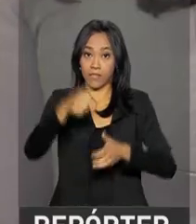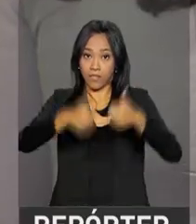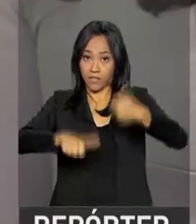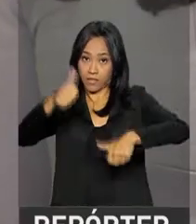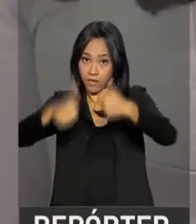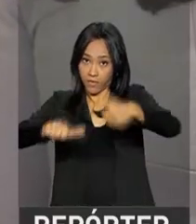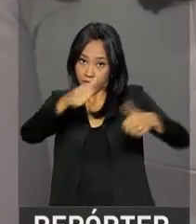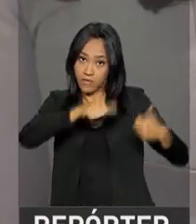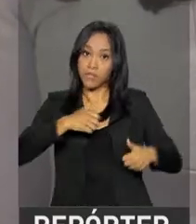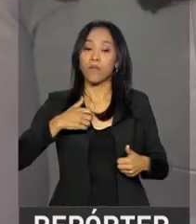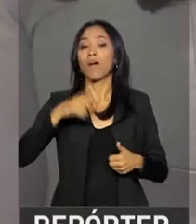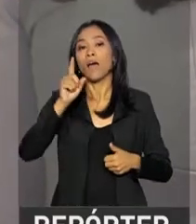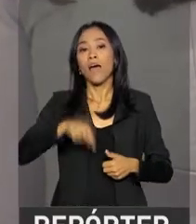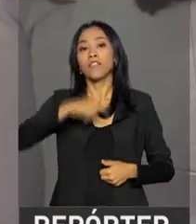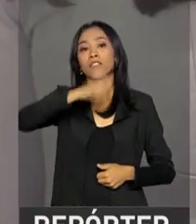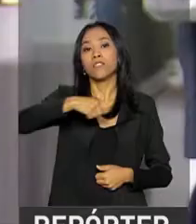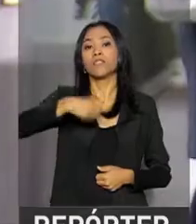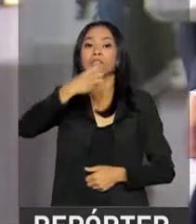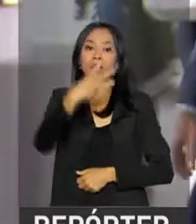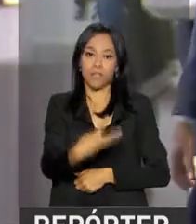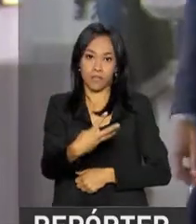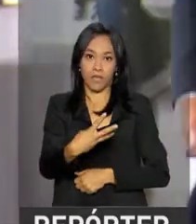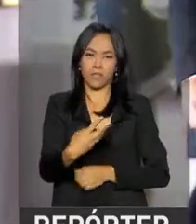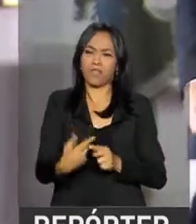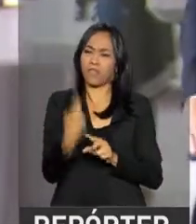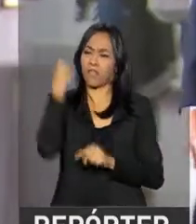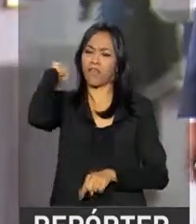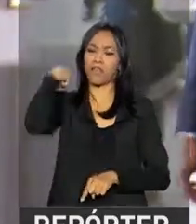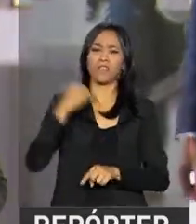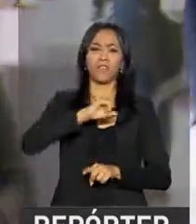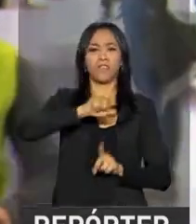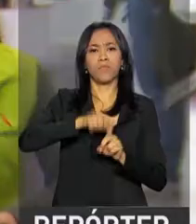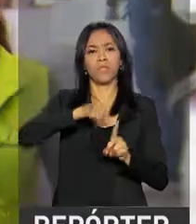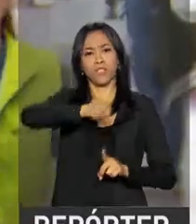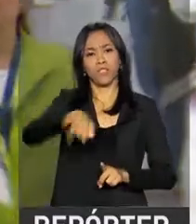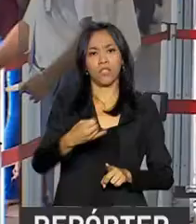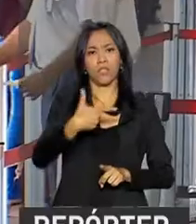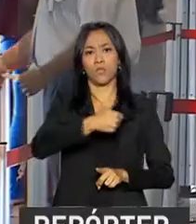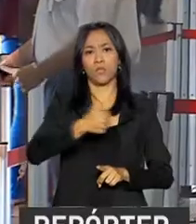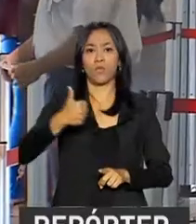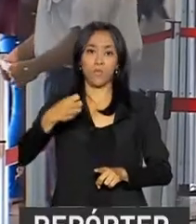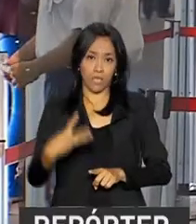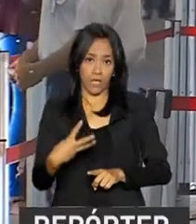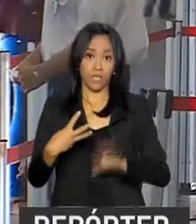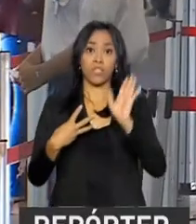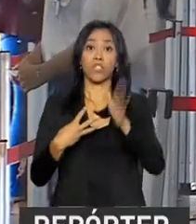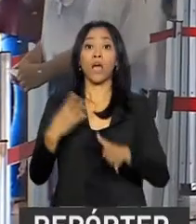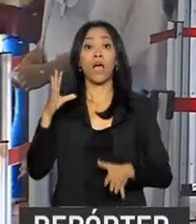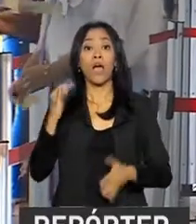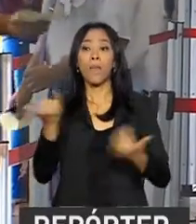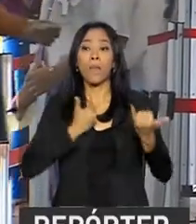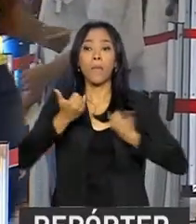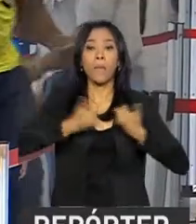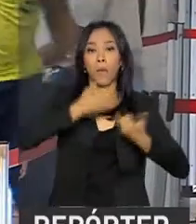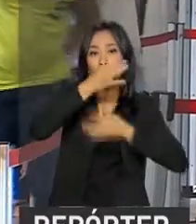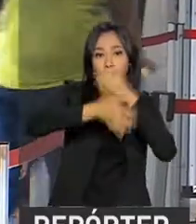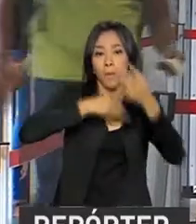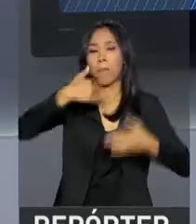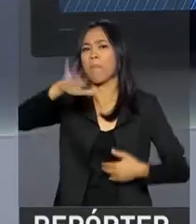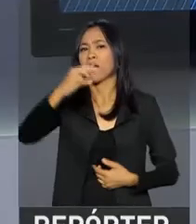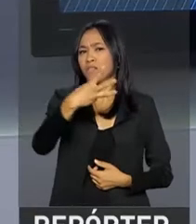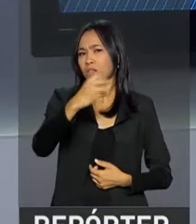é realizada trimestralmente, desde janeiro de 2013, e já ouviu mais de 300 mil